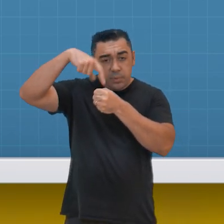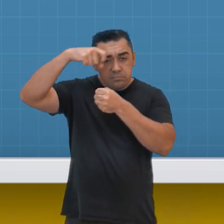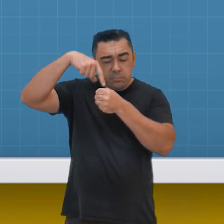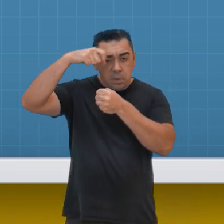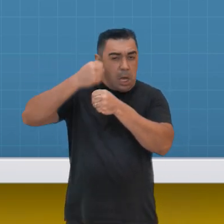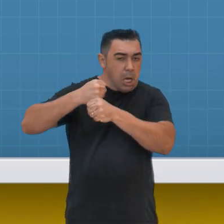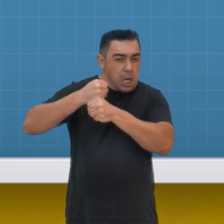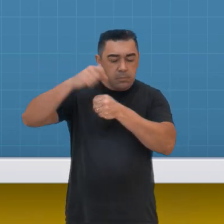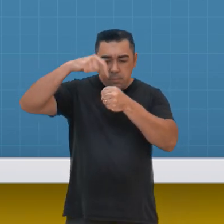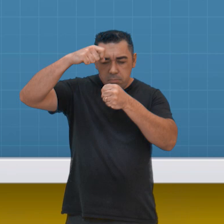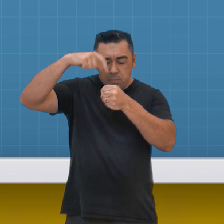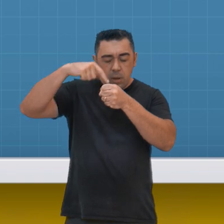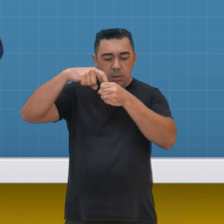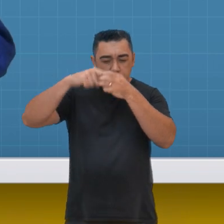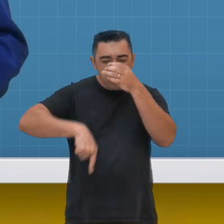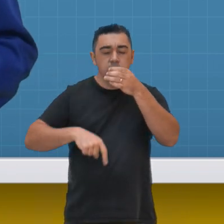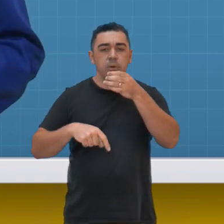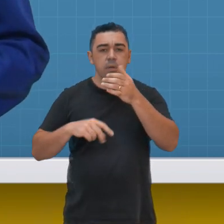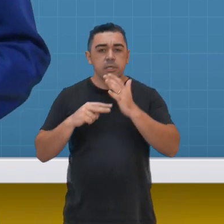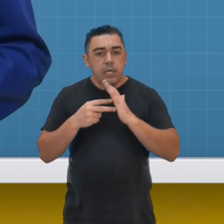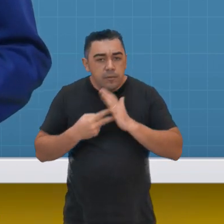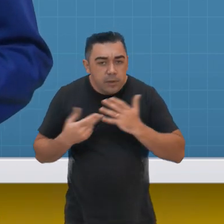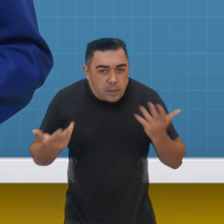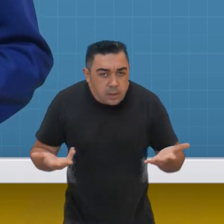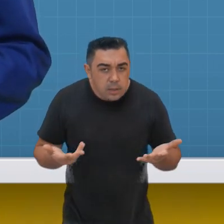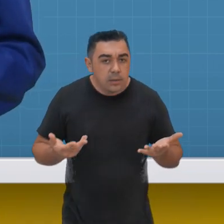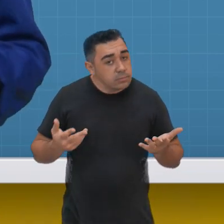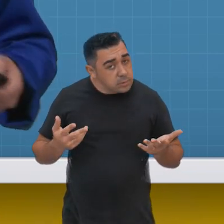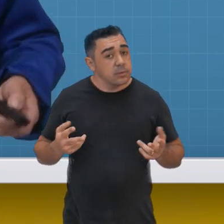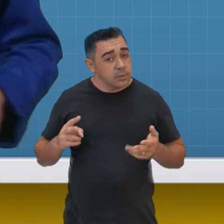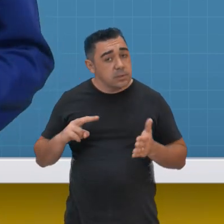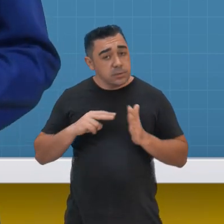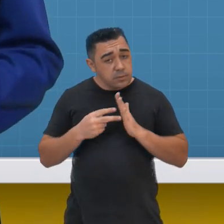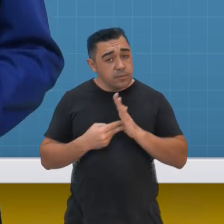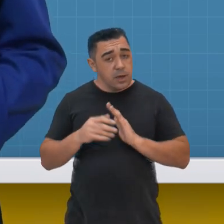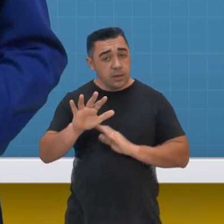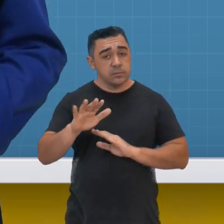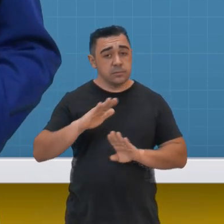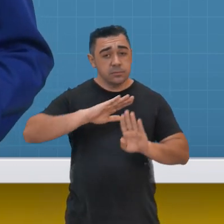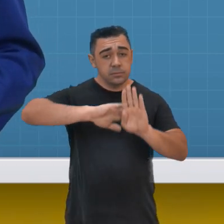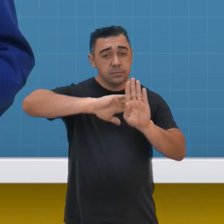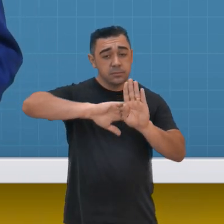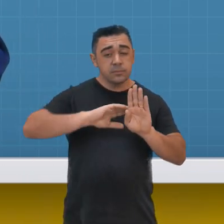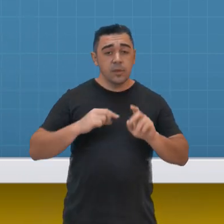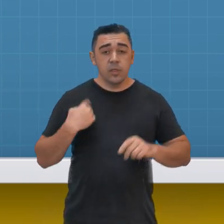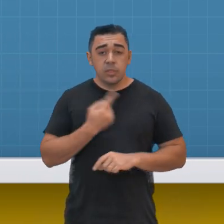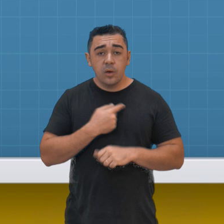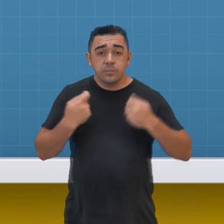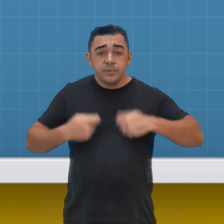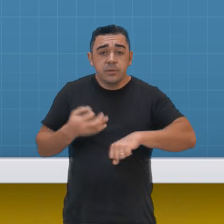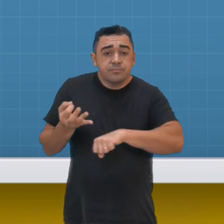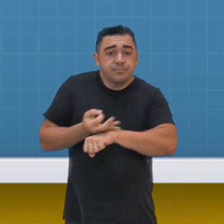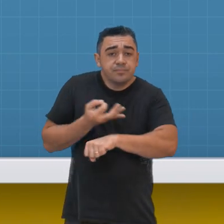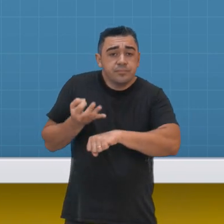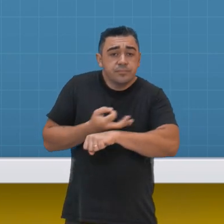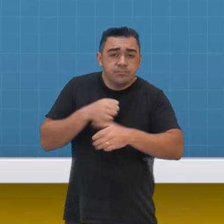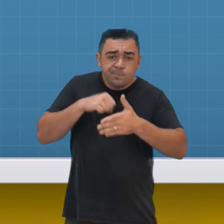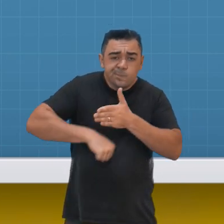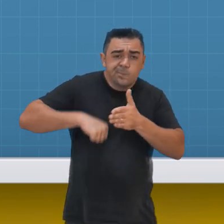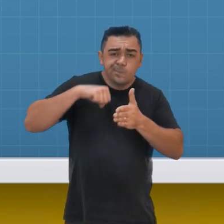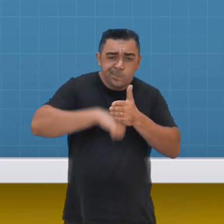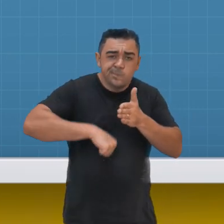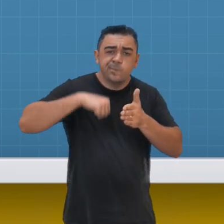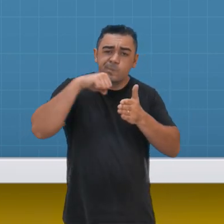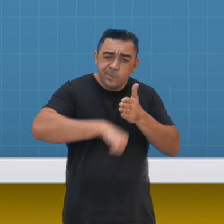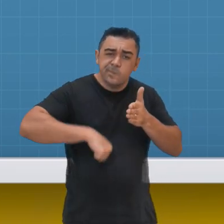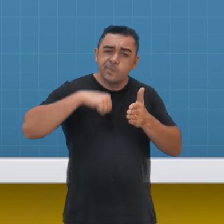só isso, é só essa a interpretação disso. Devemos persistir, devemos